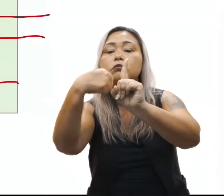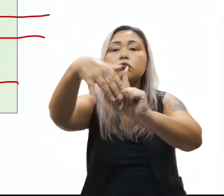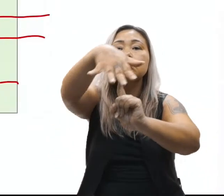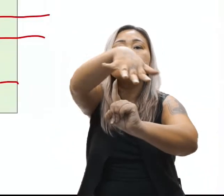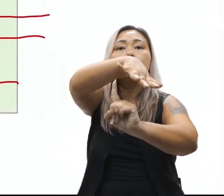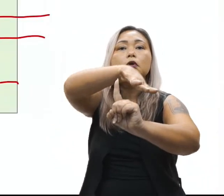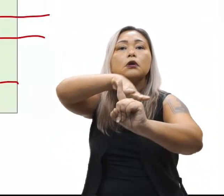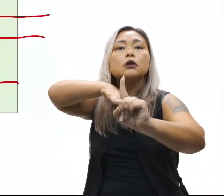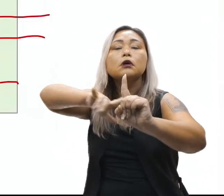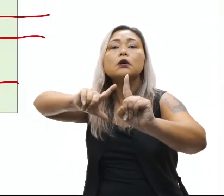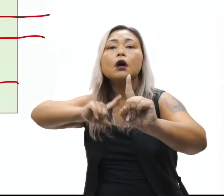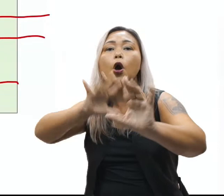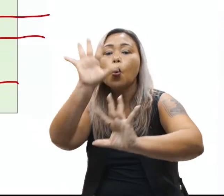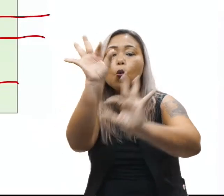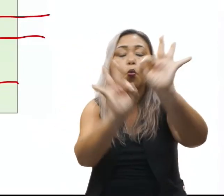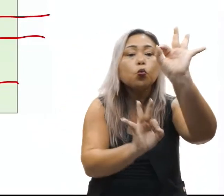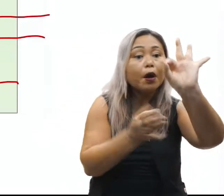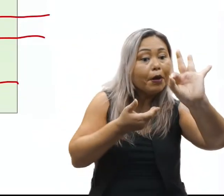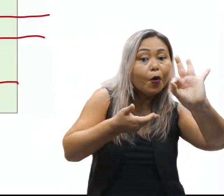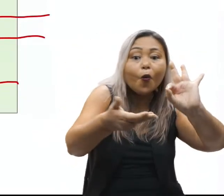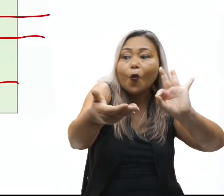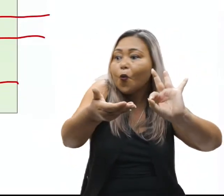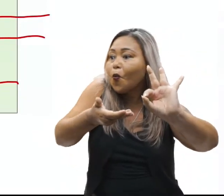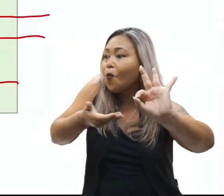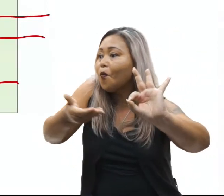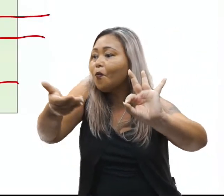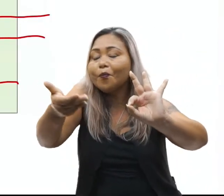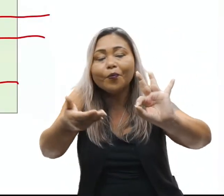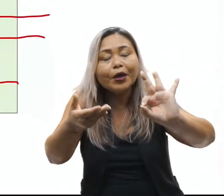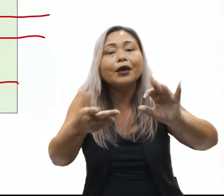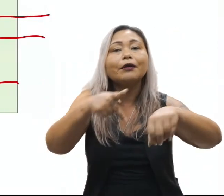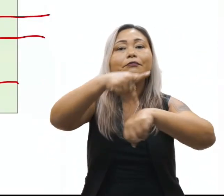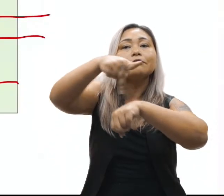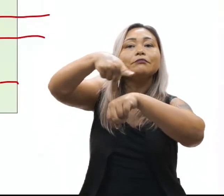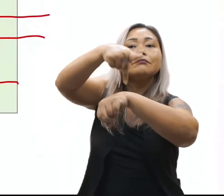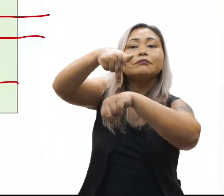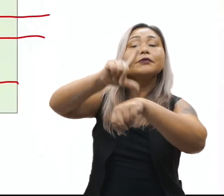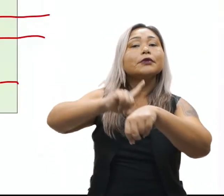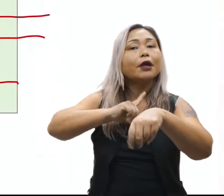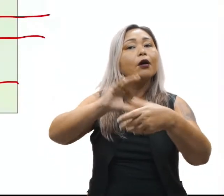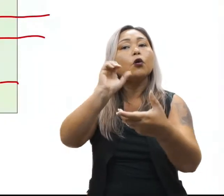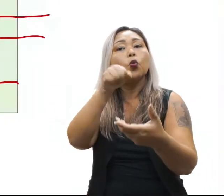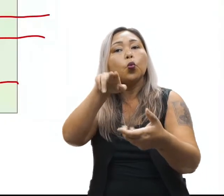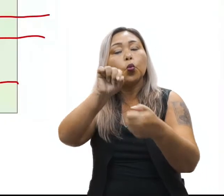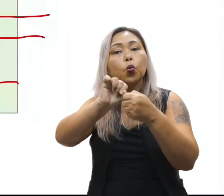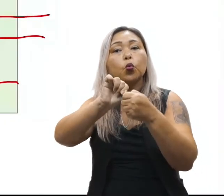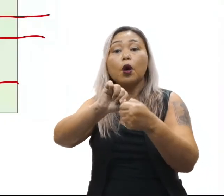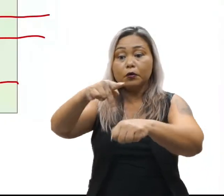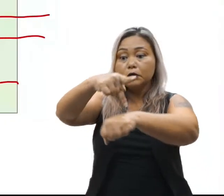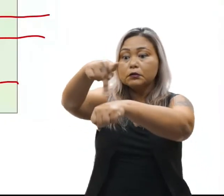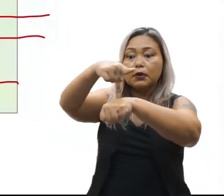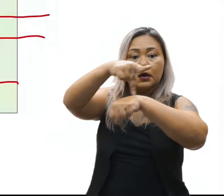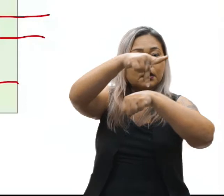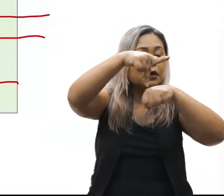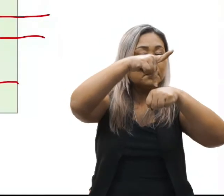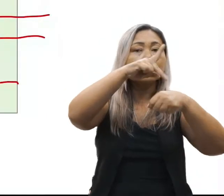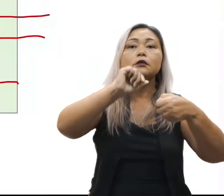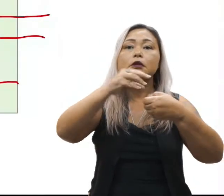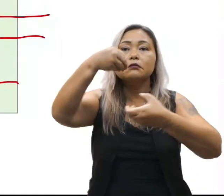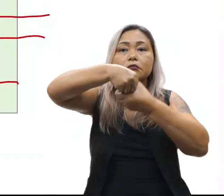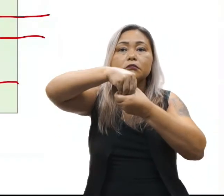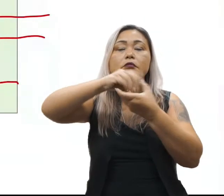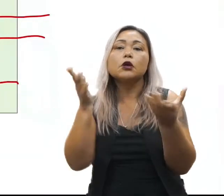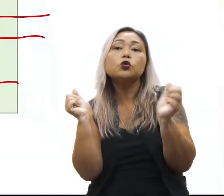cooperação internacional. Por isso que para a ONU existir, ela precisa que as pessoas, que os países sejam signatários, que estejam